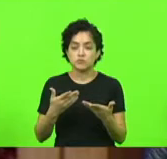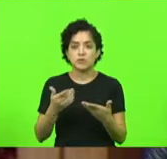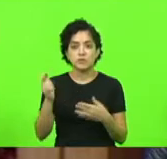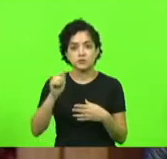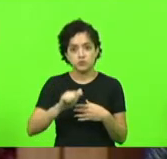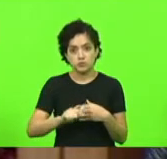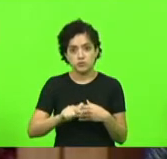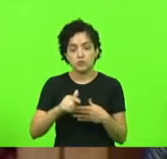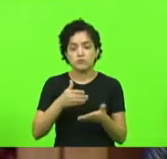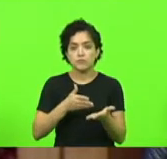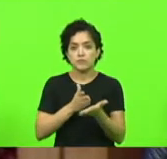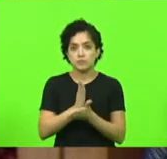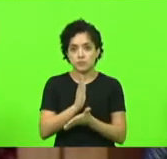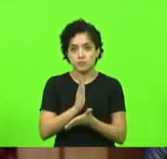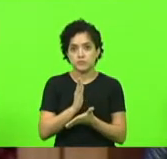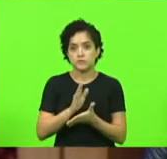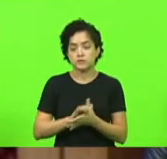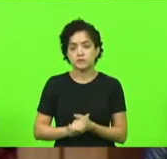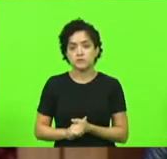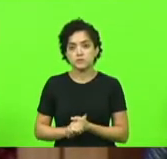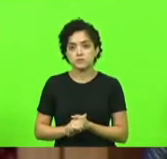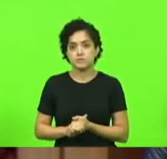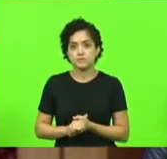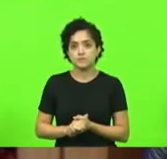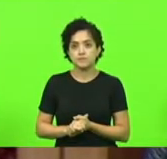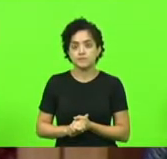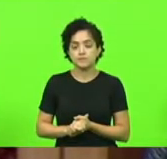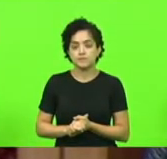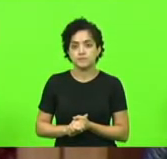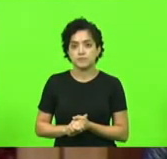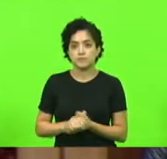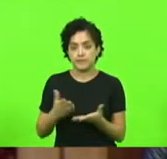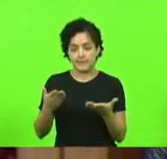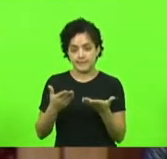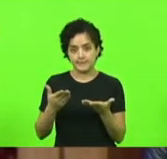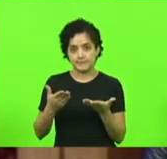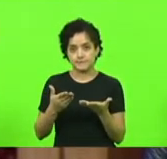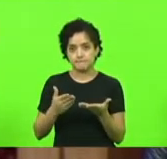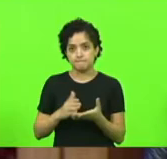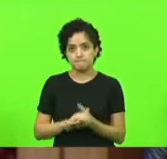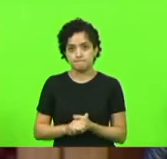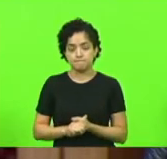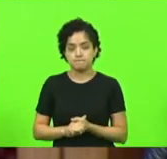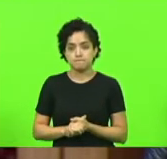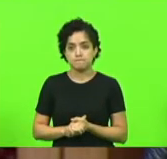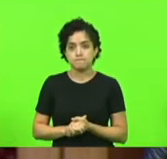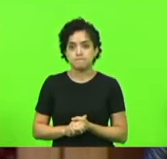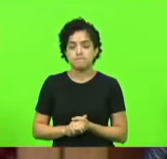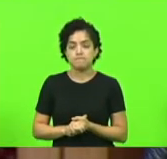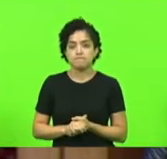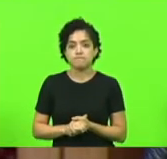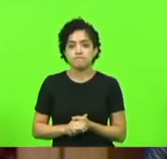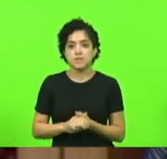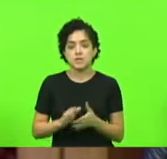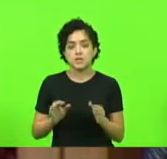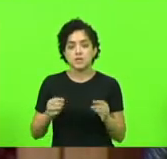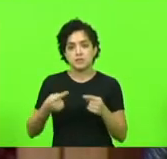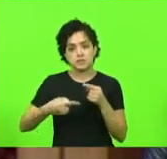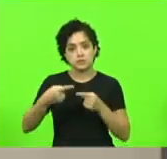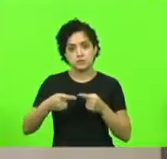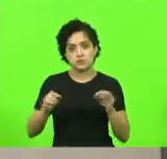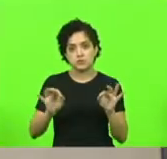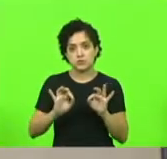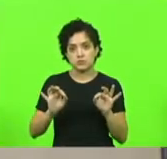pela aprovação da matéria em turno final aqui, já no plenário. Era isso, senhor presidente. Não havendo mais quem